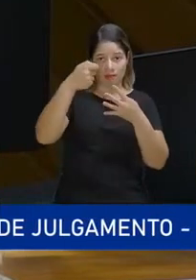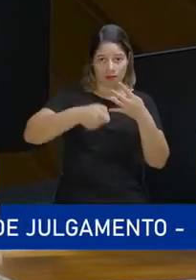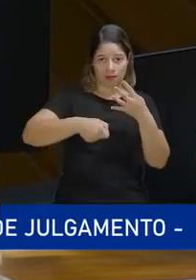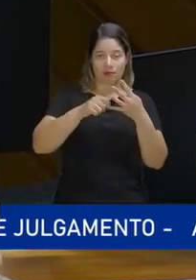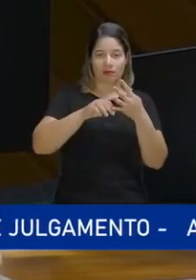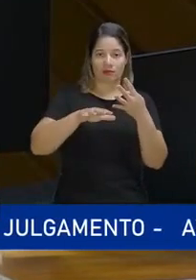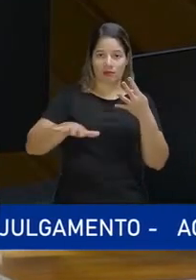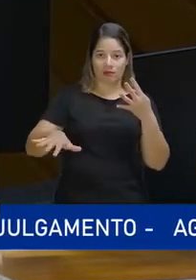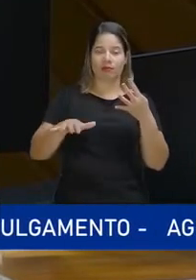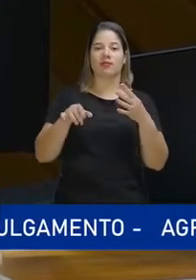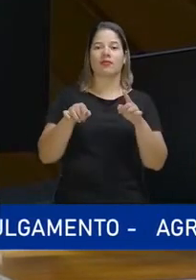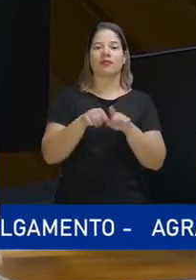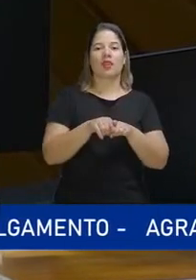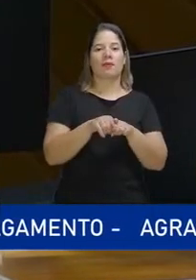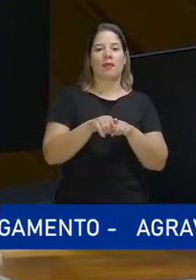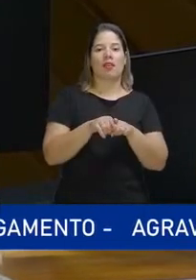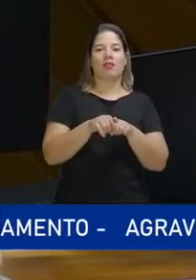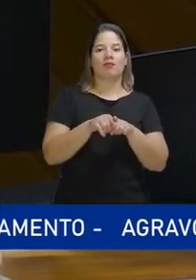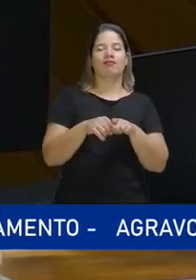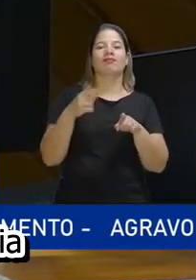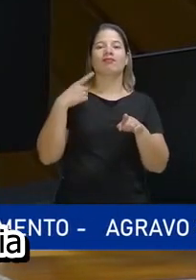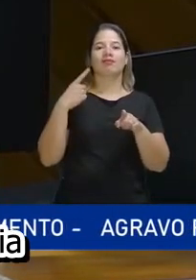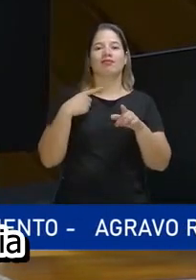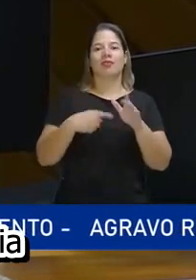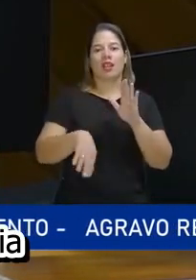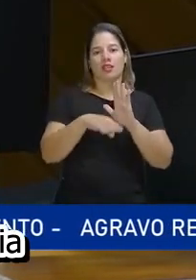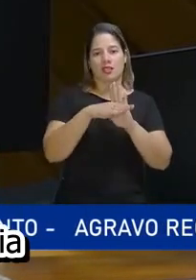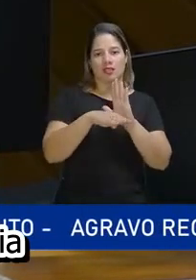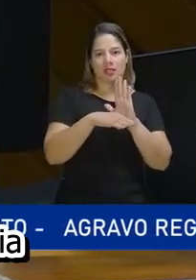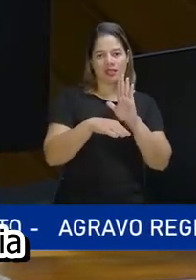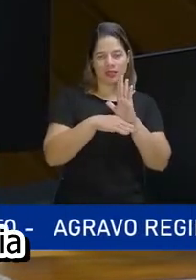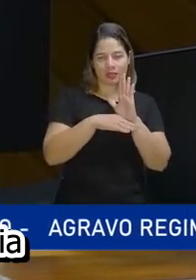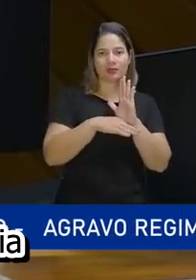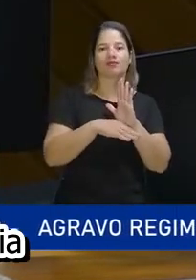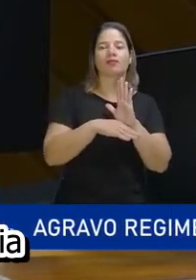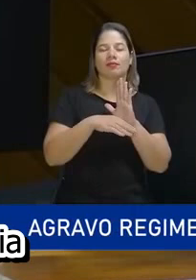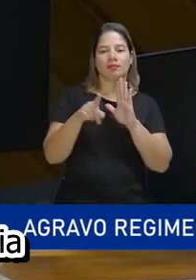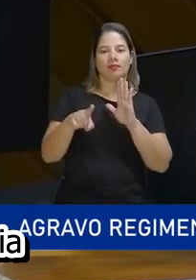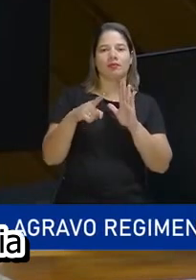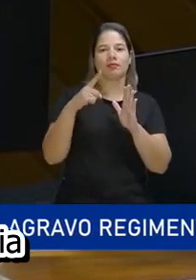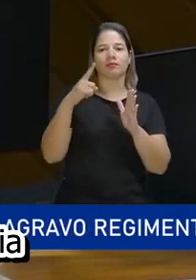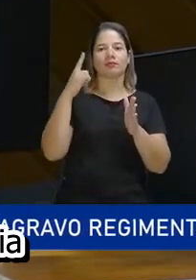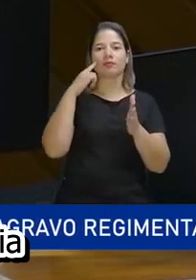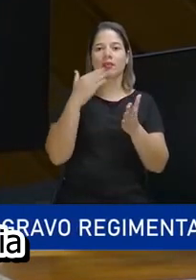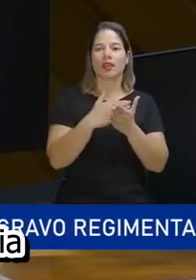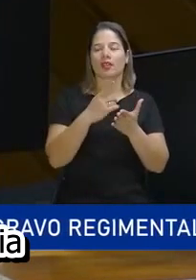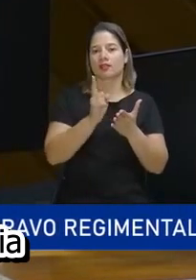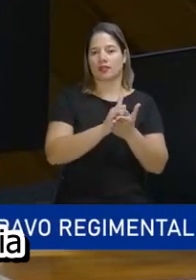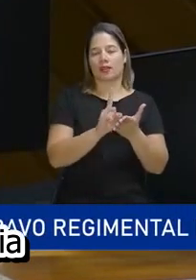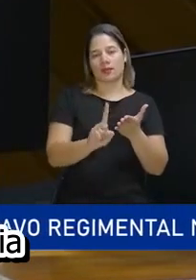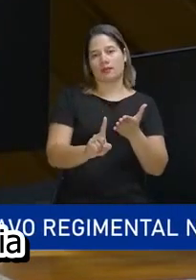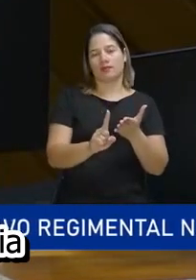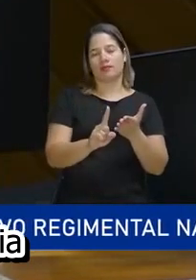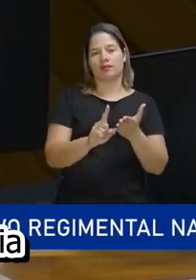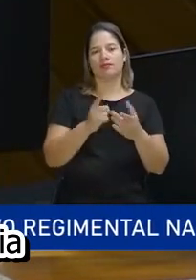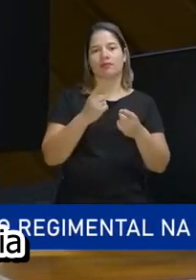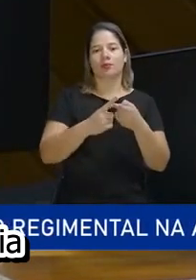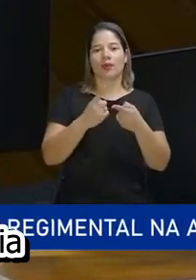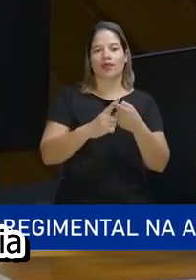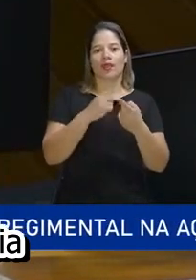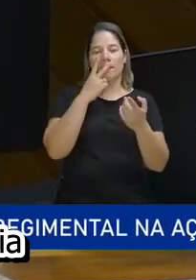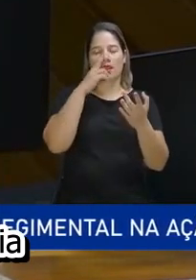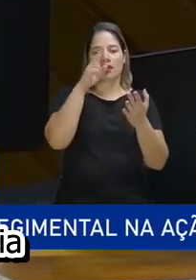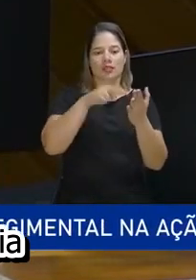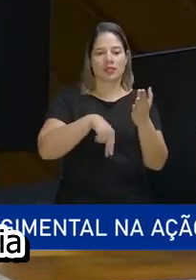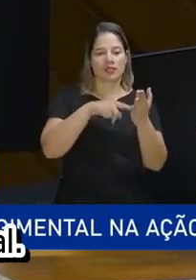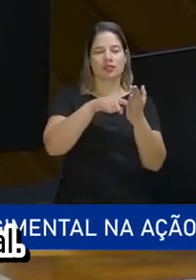maior parte da doutrina não admitiu a utilização da ação em sede de direito eleitoral, seja devido à ausência de presunção